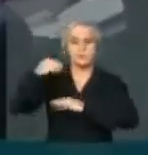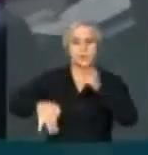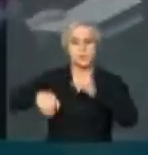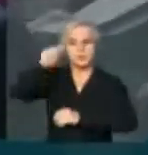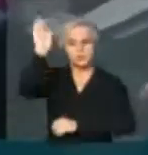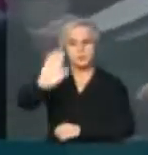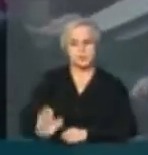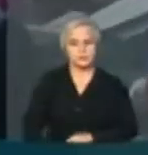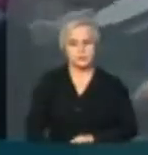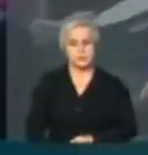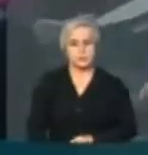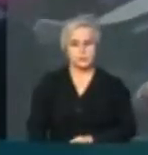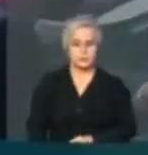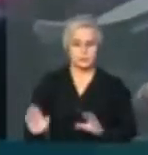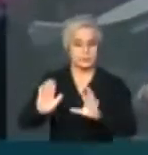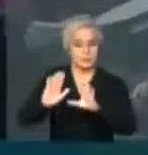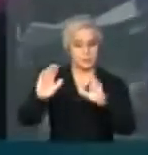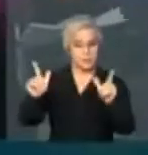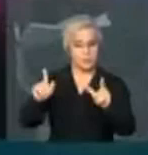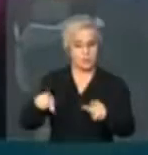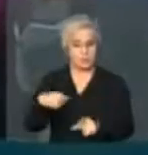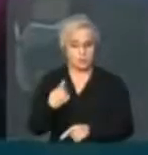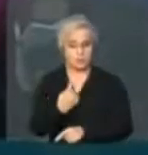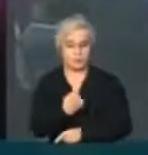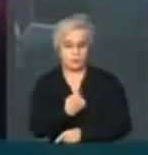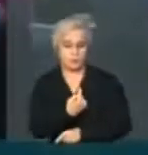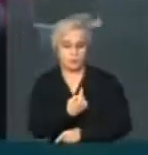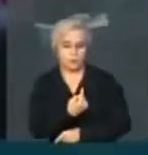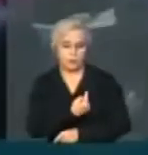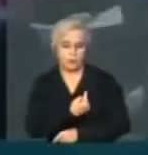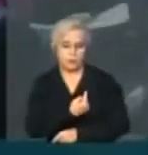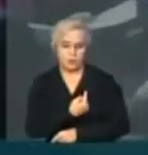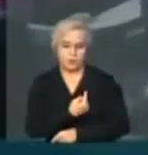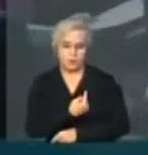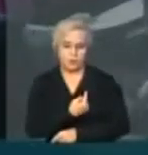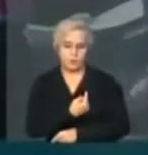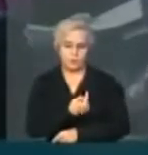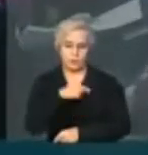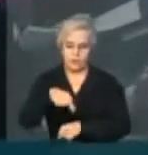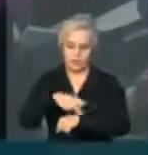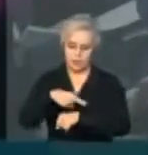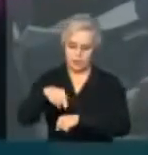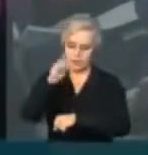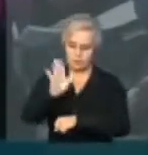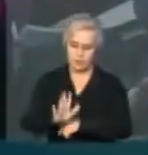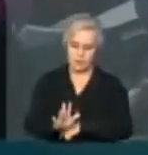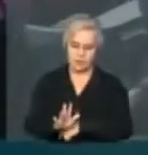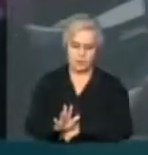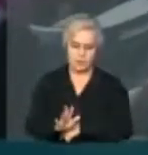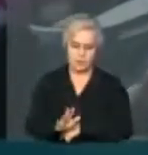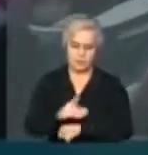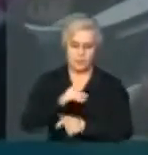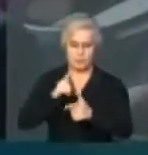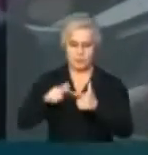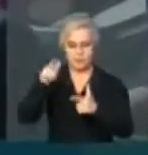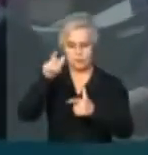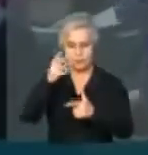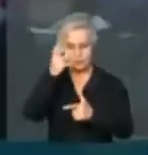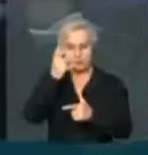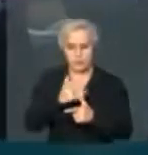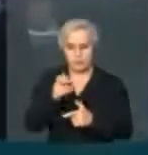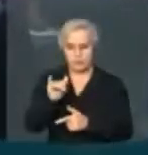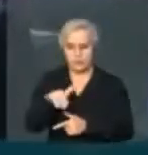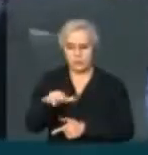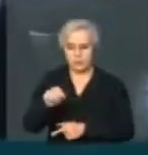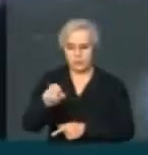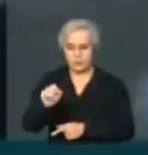do Brasil. E, logicamente, nós não podemos, em um país como esse, que atravessa um problema sério na previdência social,